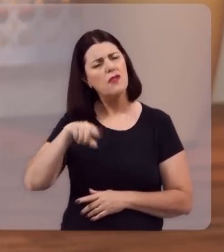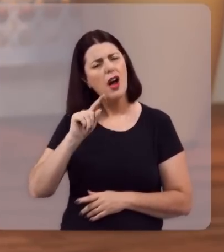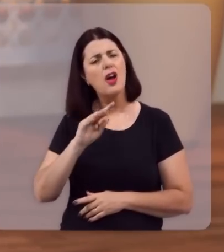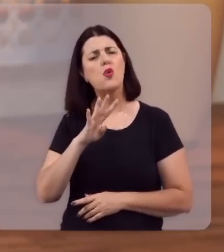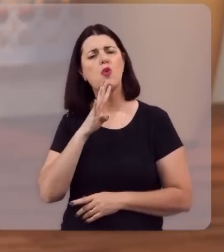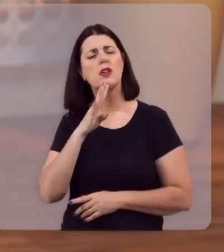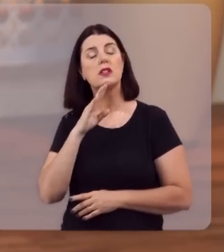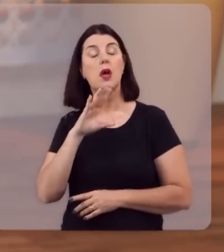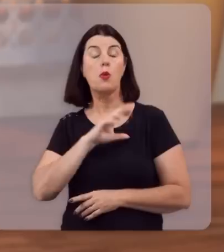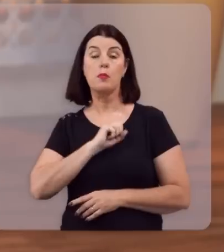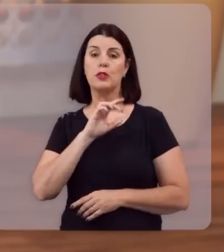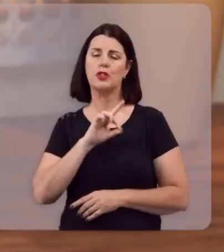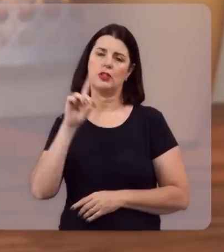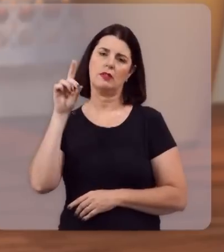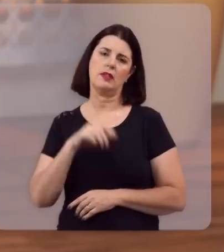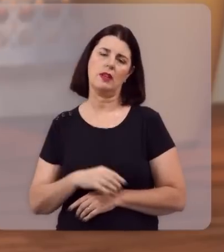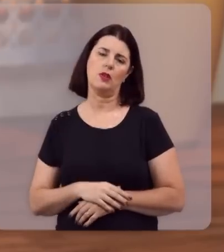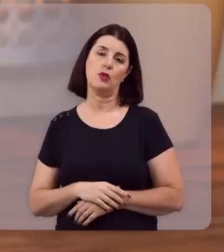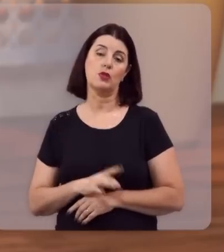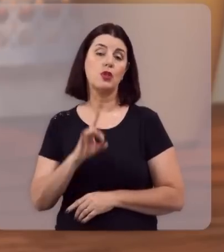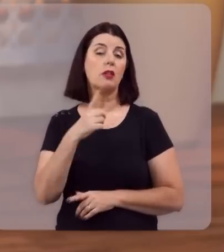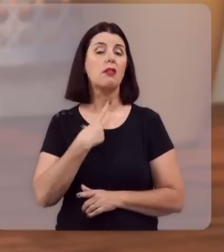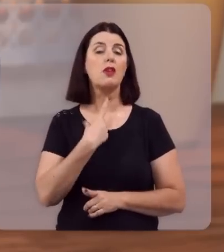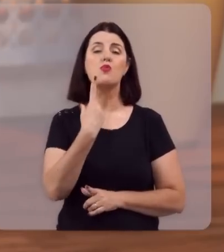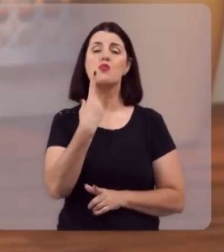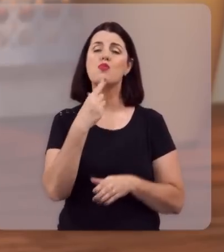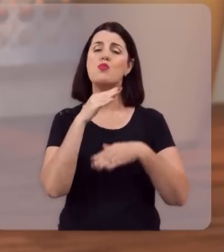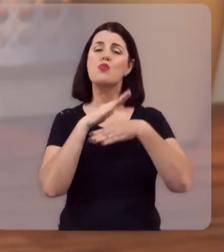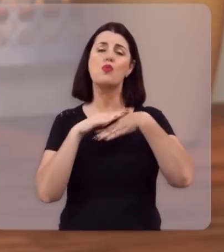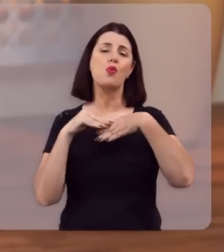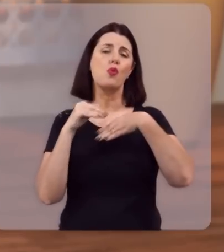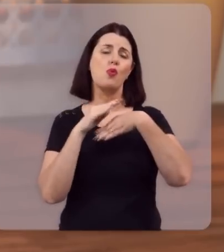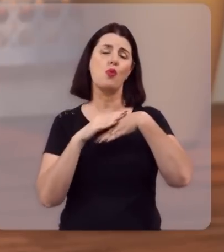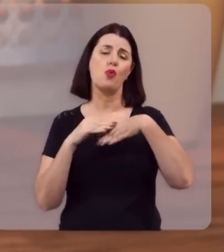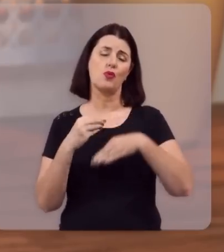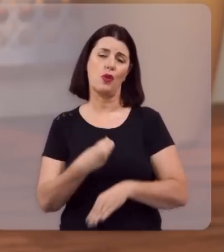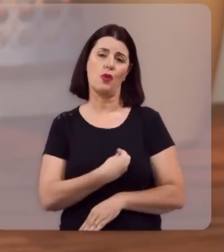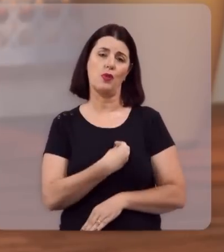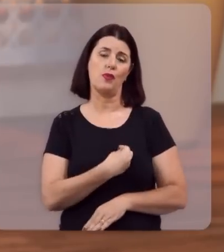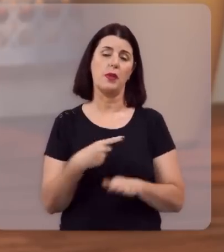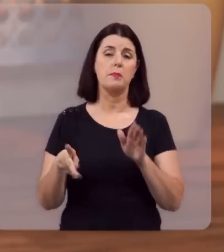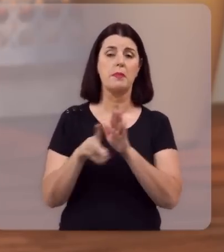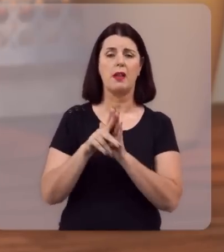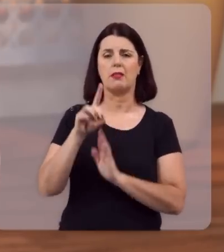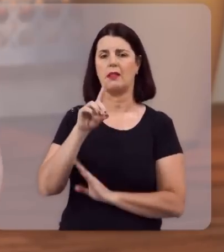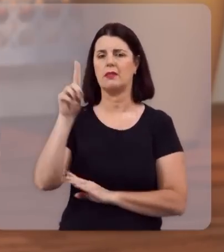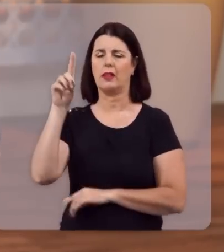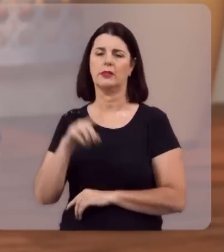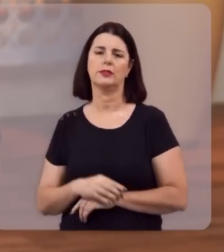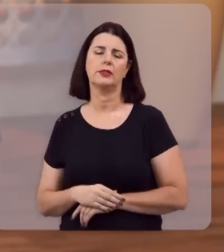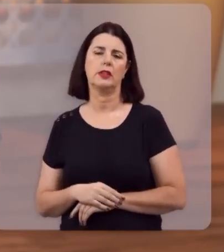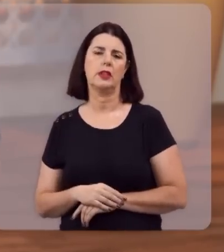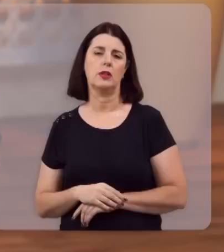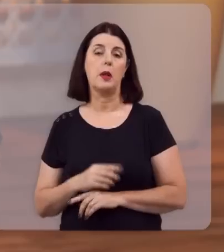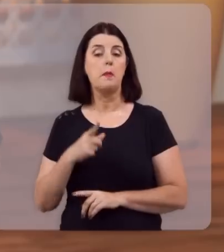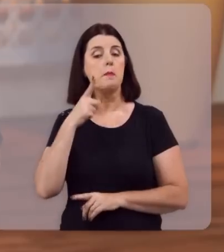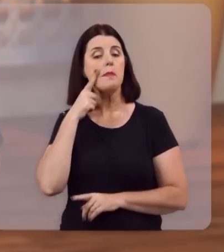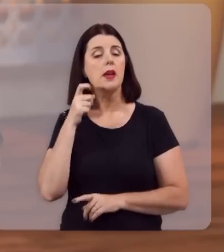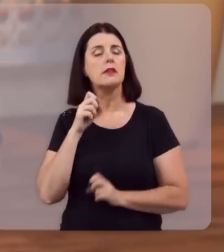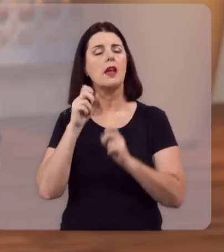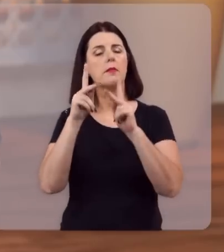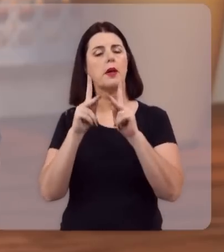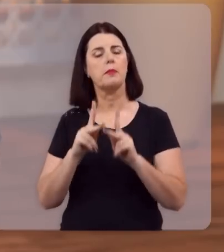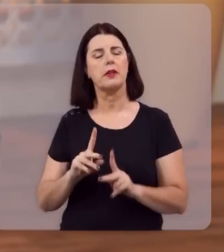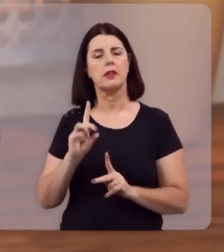entregar de fato a Jesus porque só tem esse tipo de consolo na vida quem de fato pertence ao Senhor e que